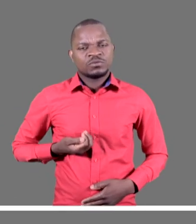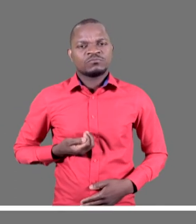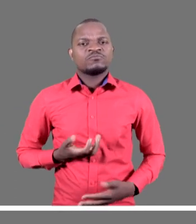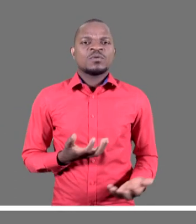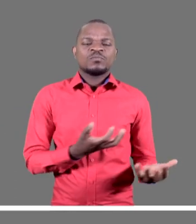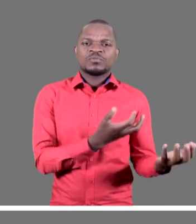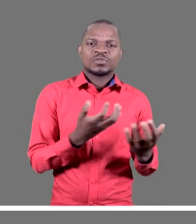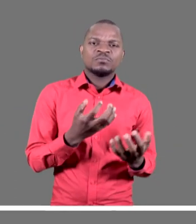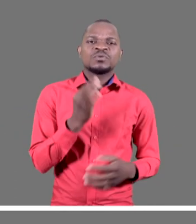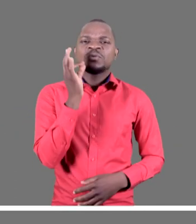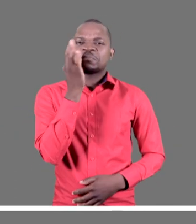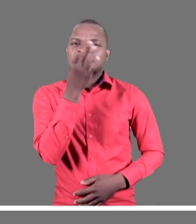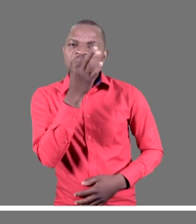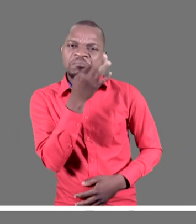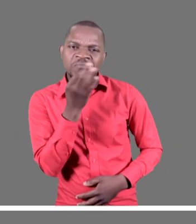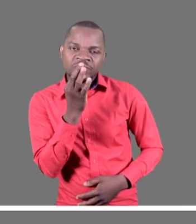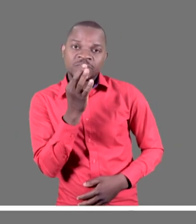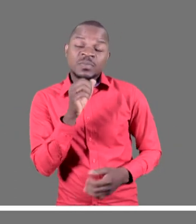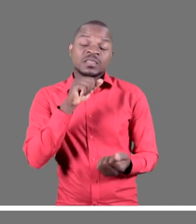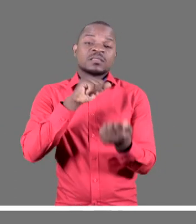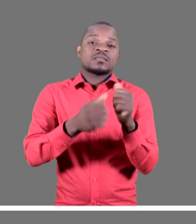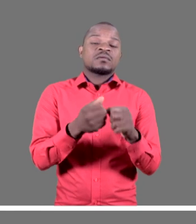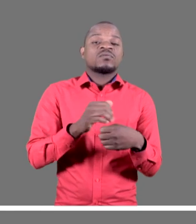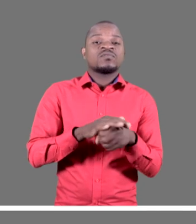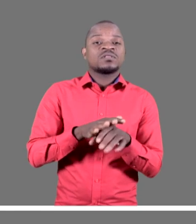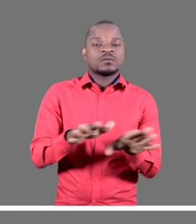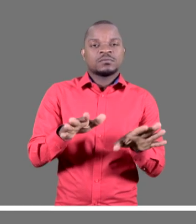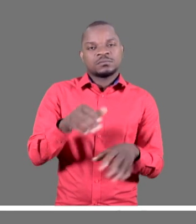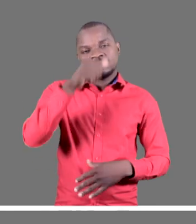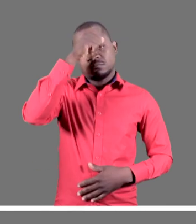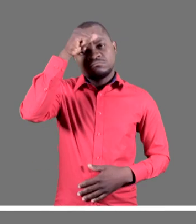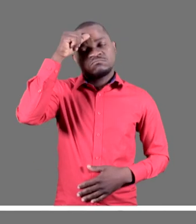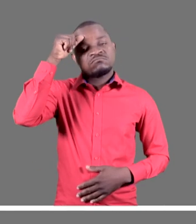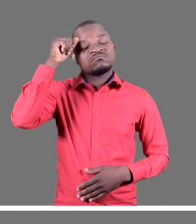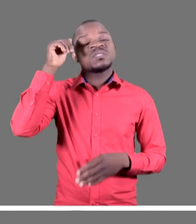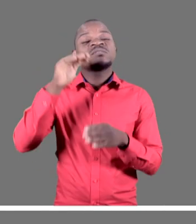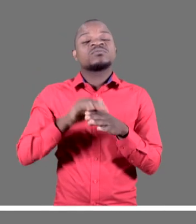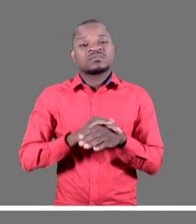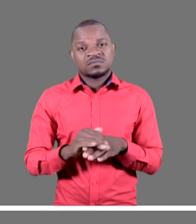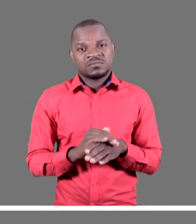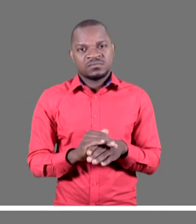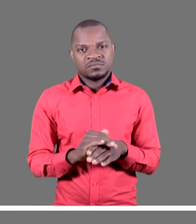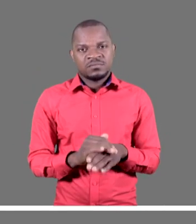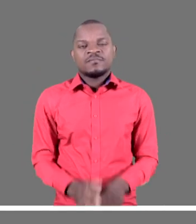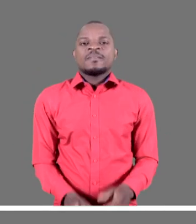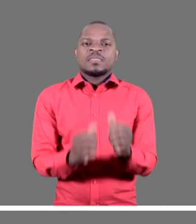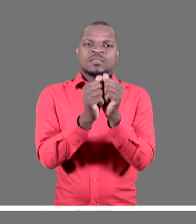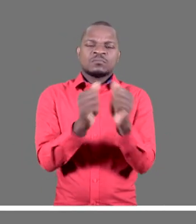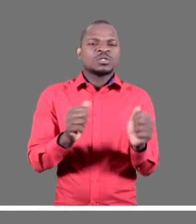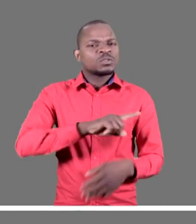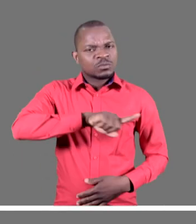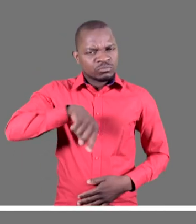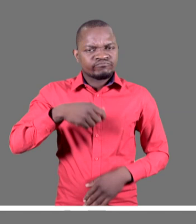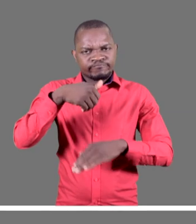obriga a que a gente use batom. Mas, devido ao Covid, muitas das vezes, nem batom podemos usar. Mas, não deixamos de